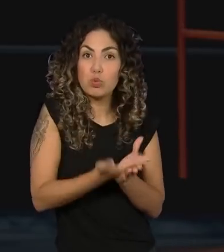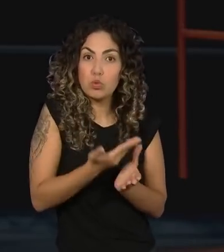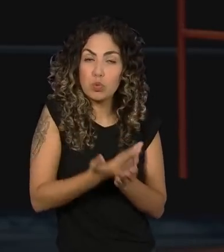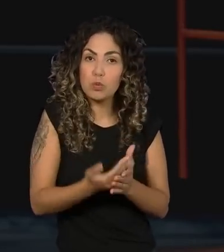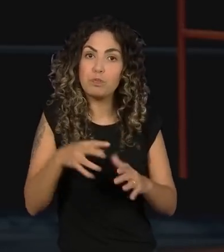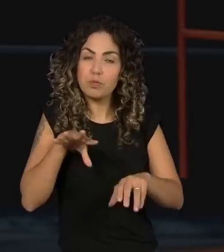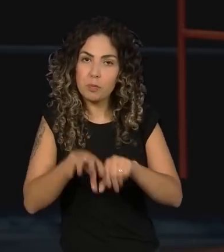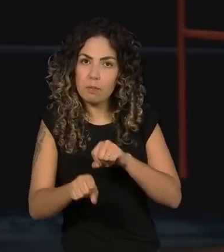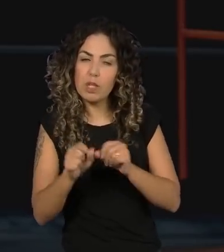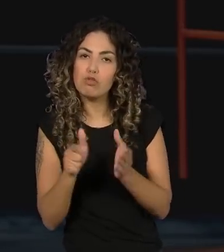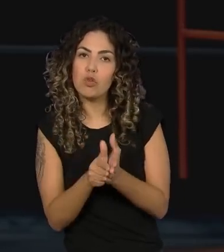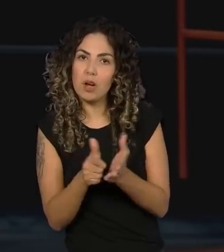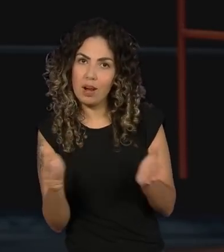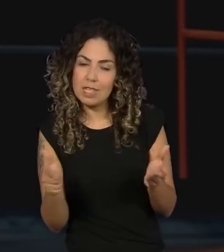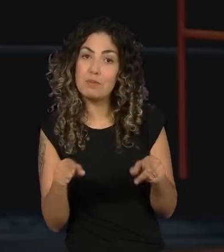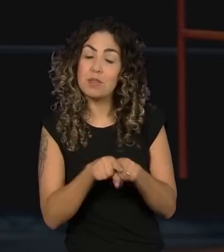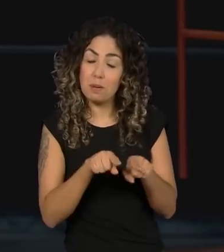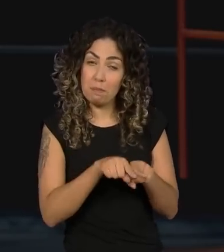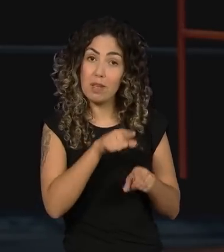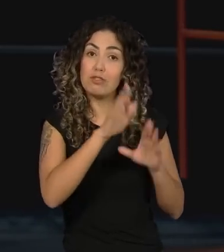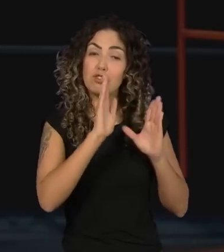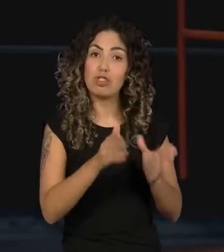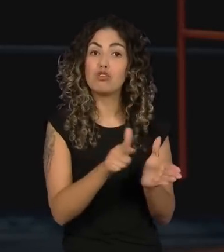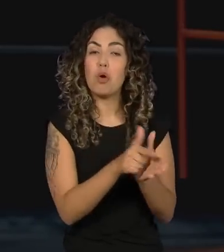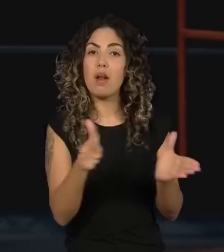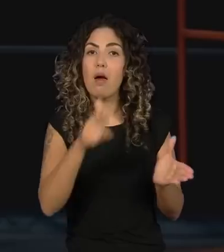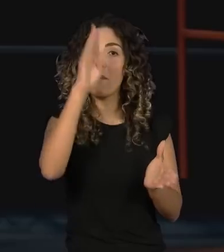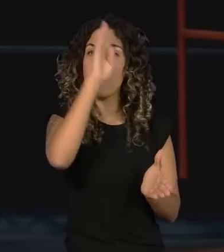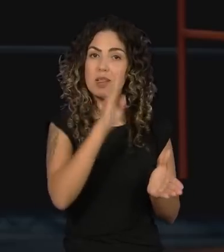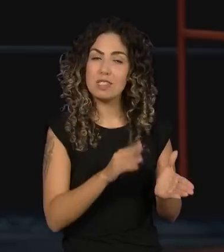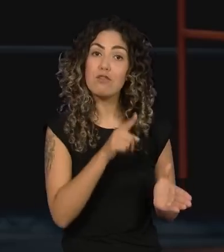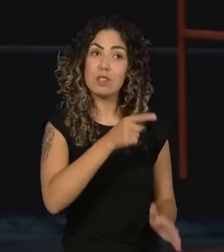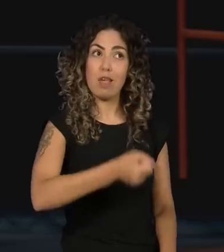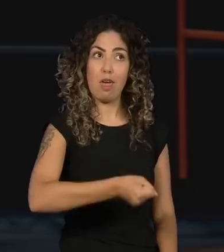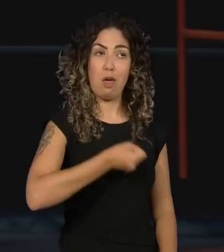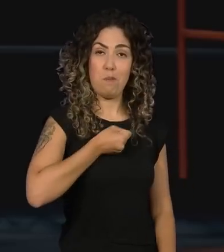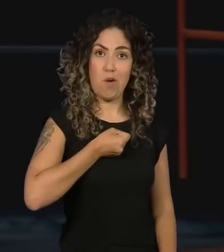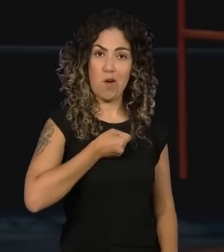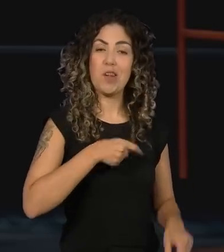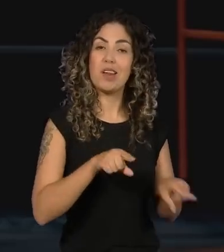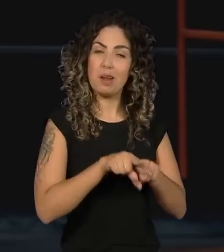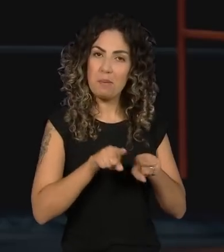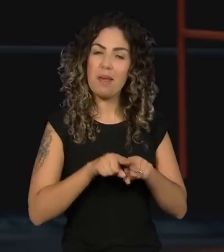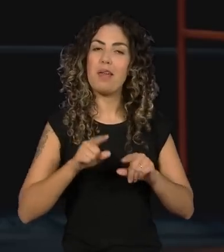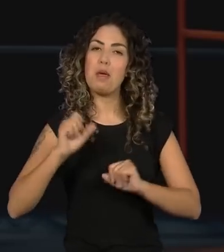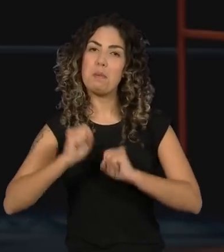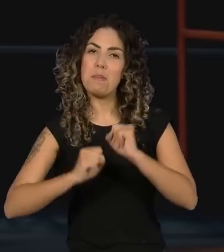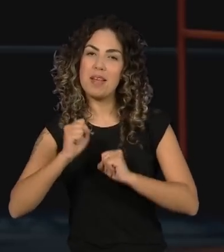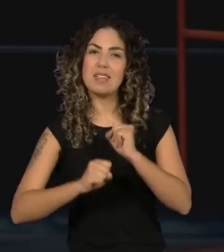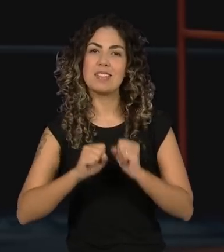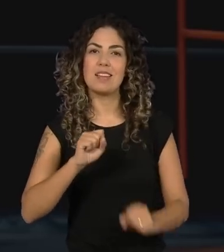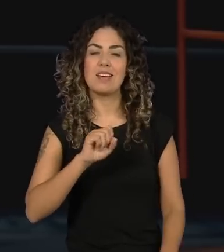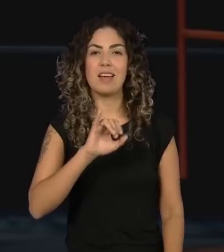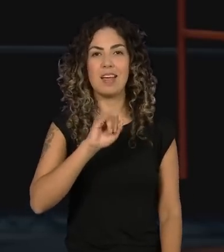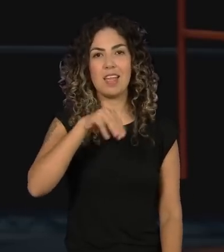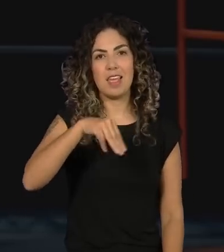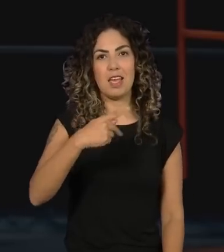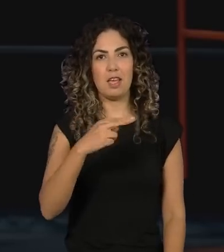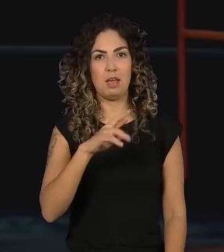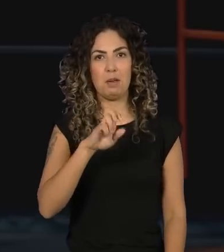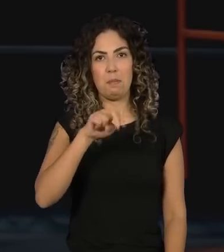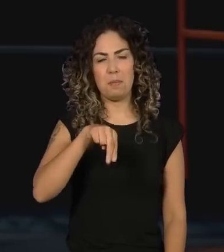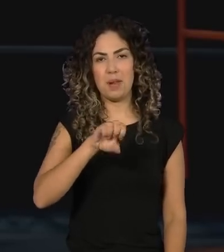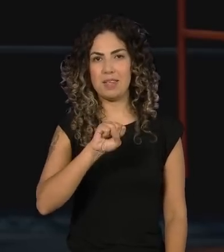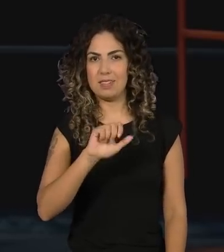foi repórter do Jornal do Brasil e também do jornal Imprensa Alternativa. Mas você acabou trocando o jornalismo